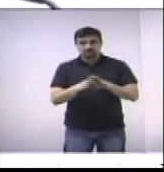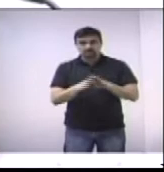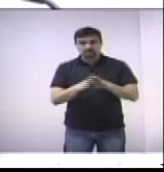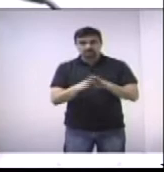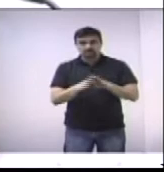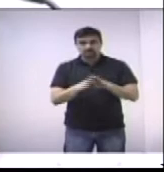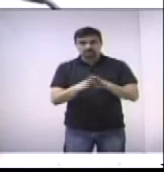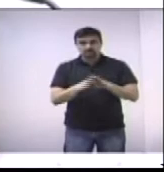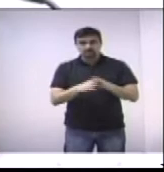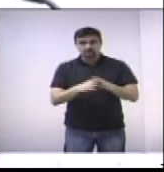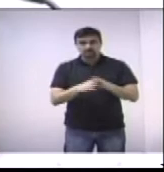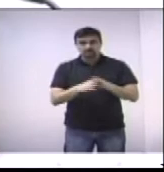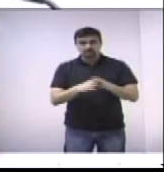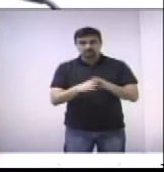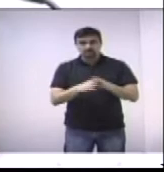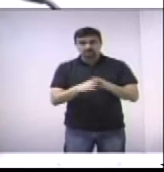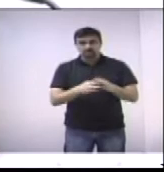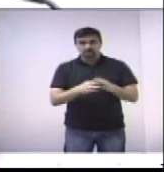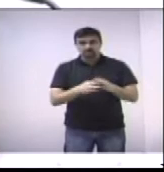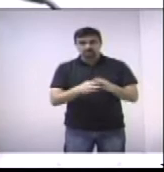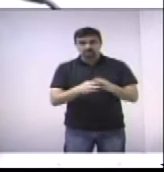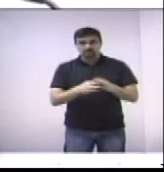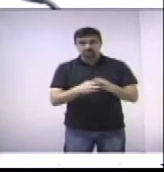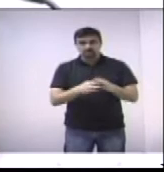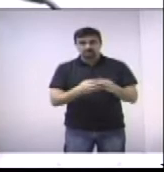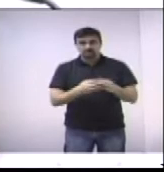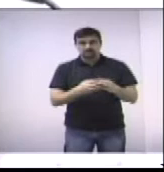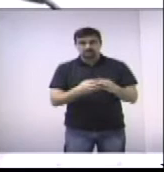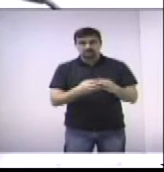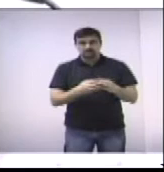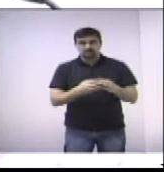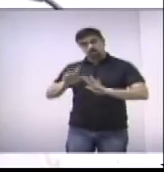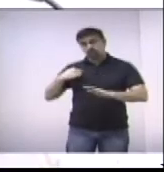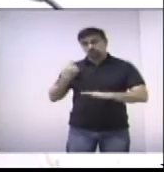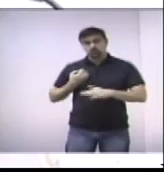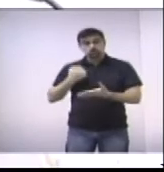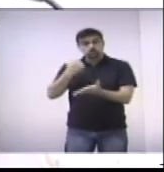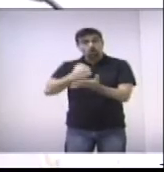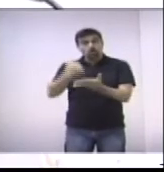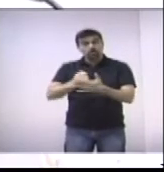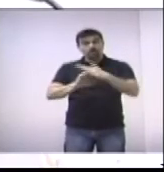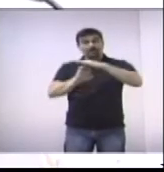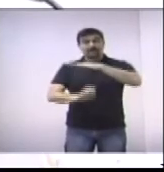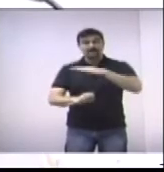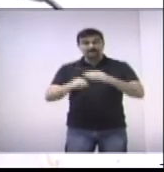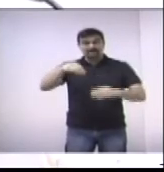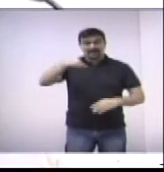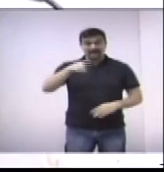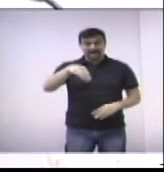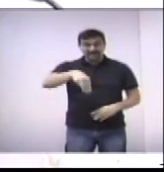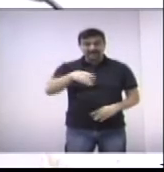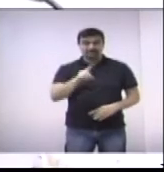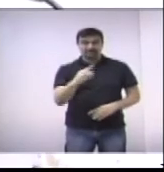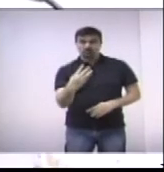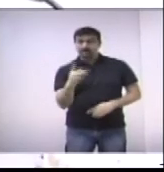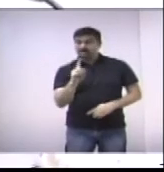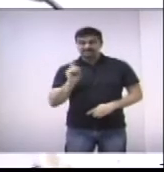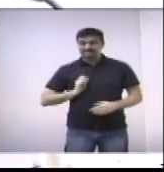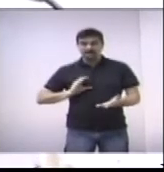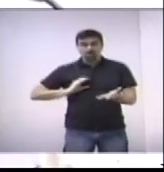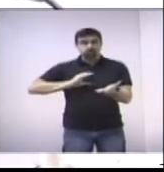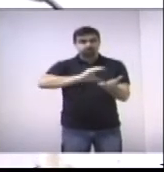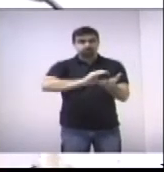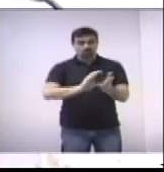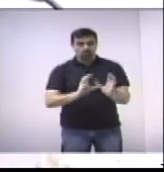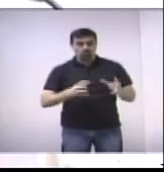seja, a Prefeitura de Paulínia poderia argumentar que teria contratado e pago a MD4 e não as escolas de samba, impedidas de receberem